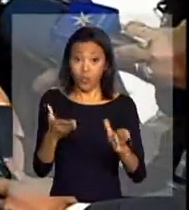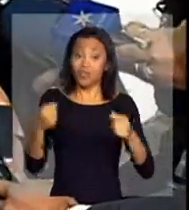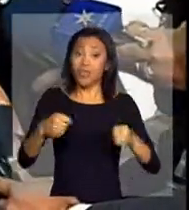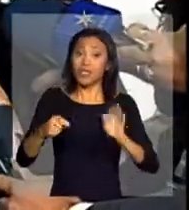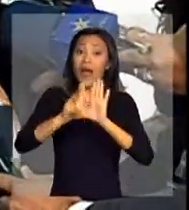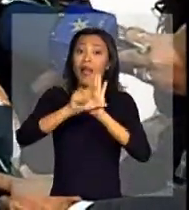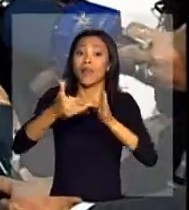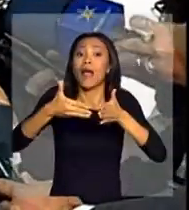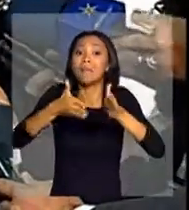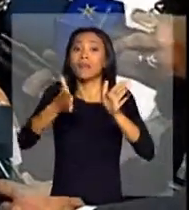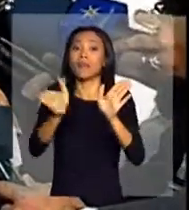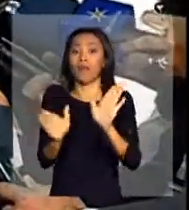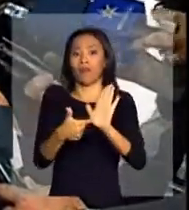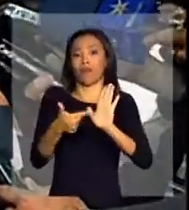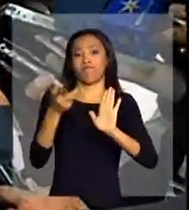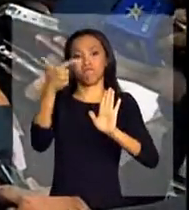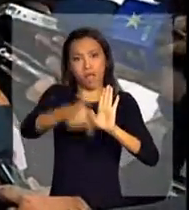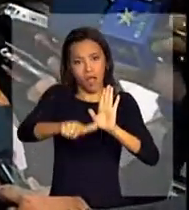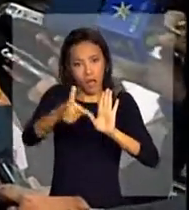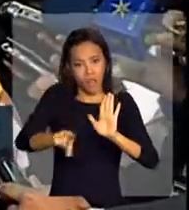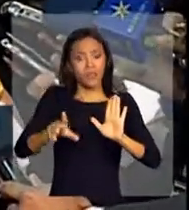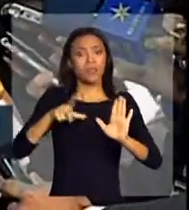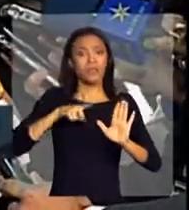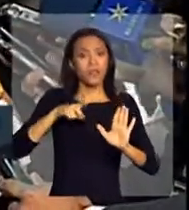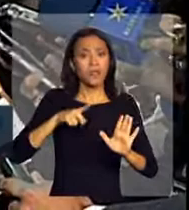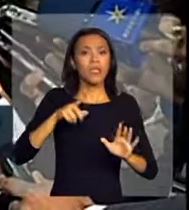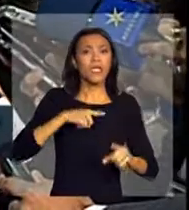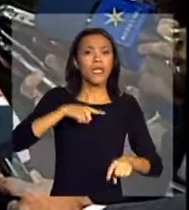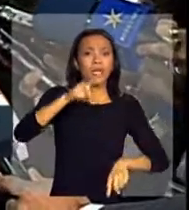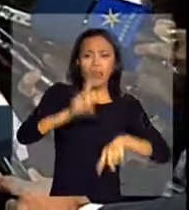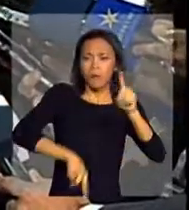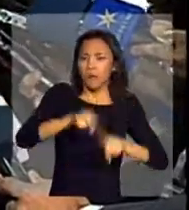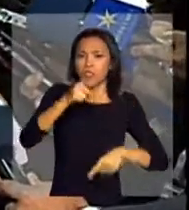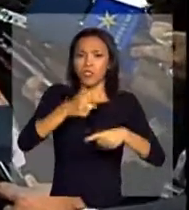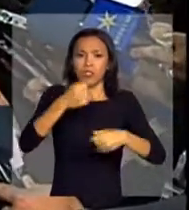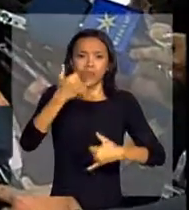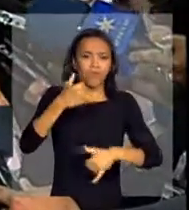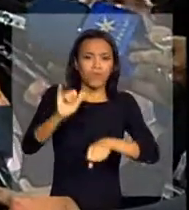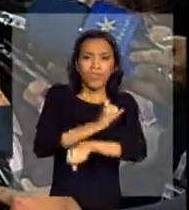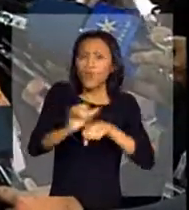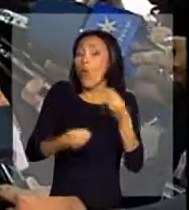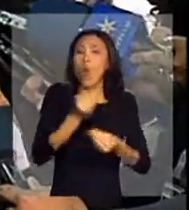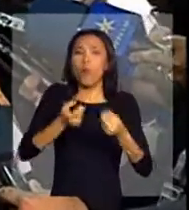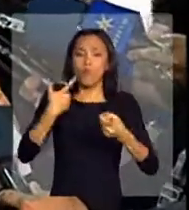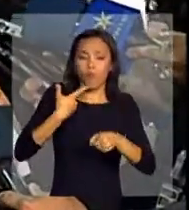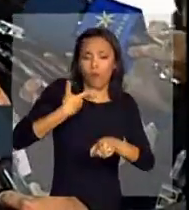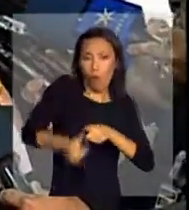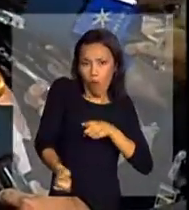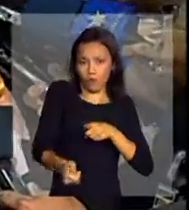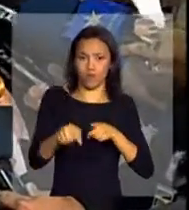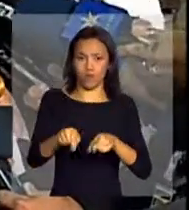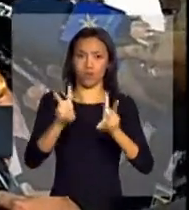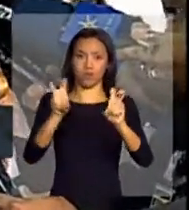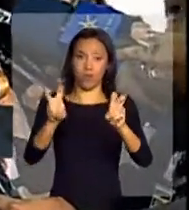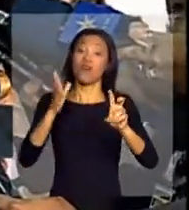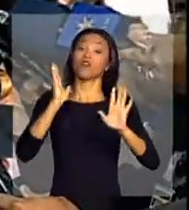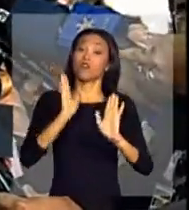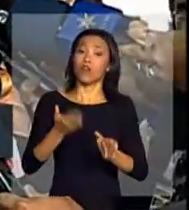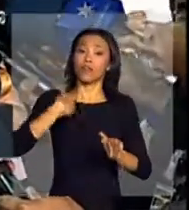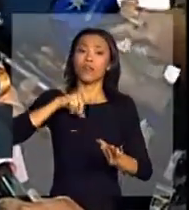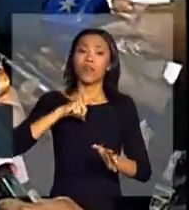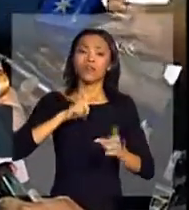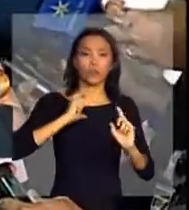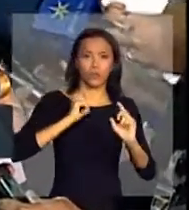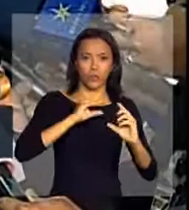abrangência da tipificação maior e, claro, estarmos instrumentalizados legalmente para fazer este enfrentamento. Nós já estamos fazendo um diálogo